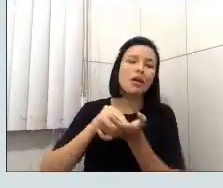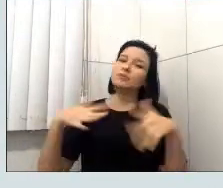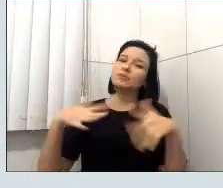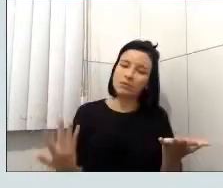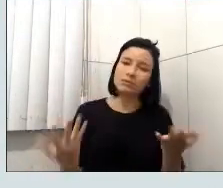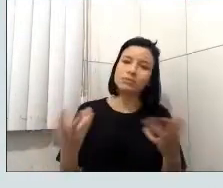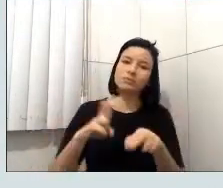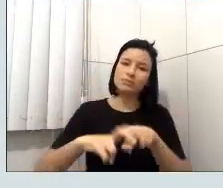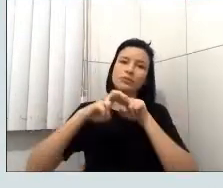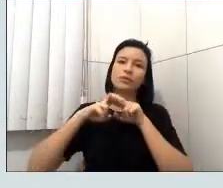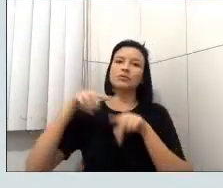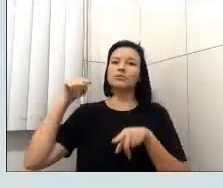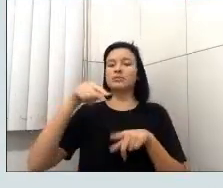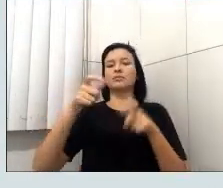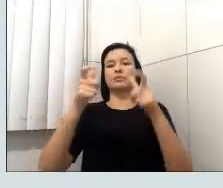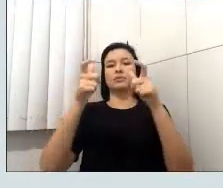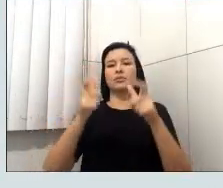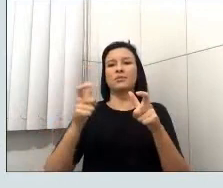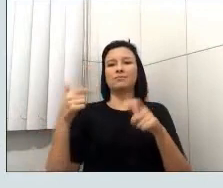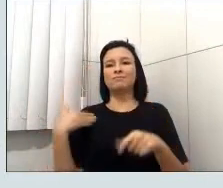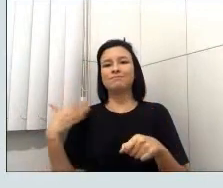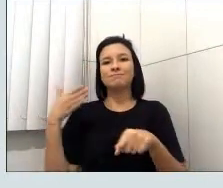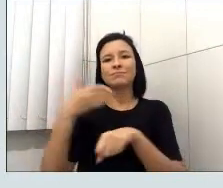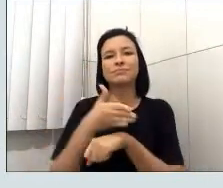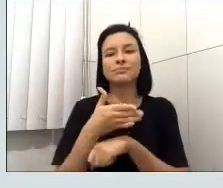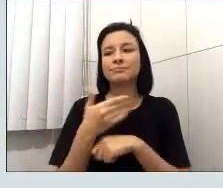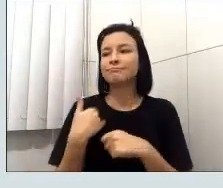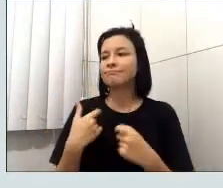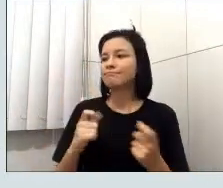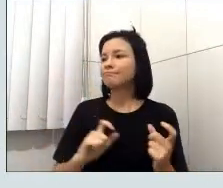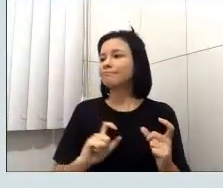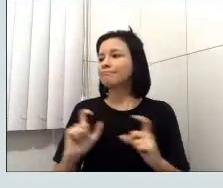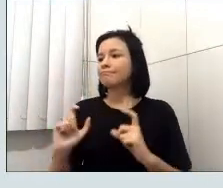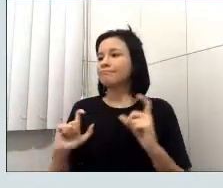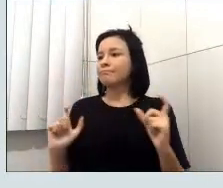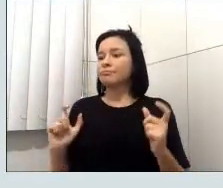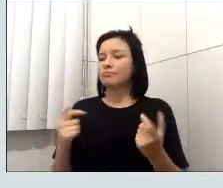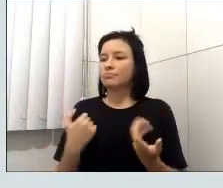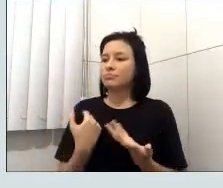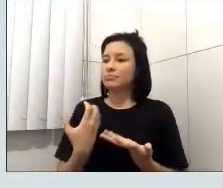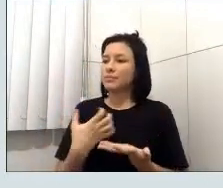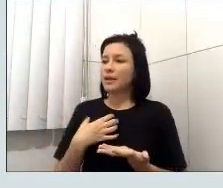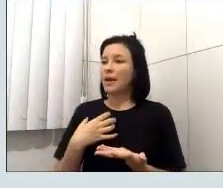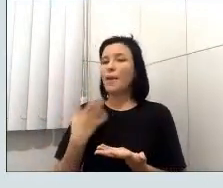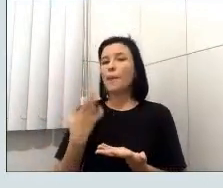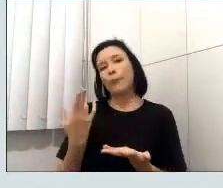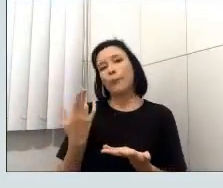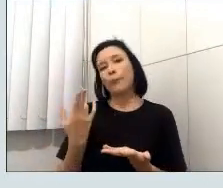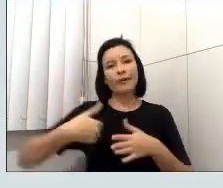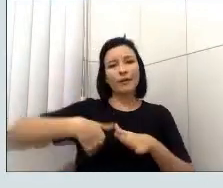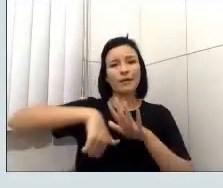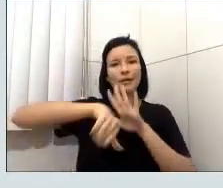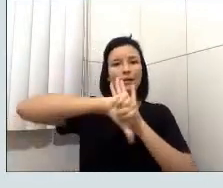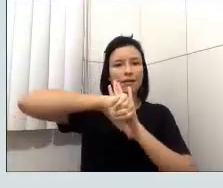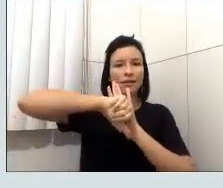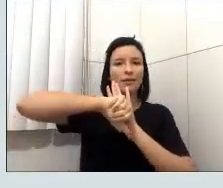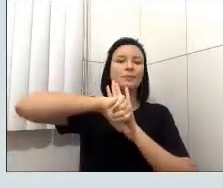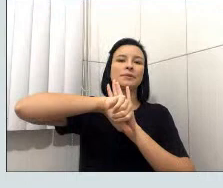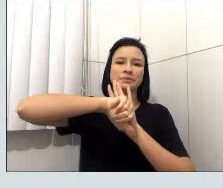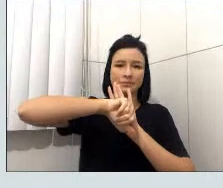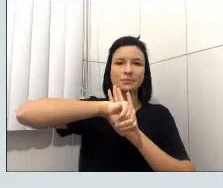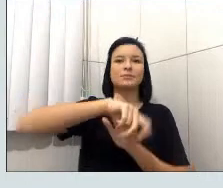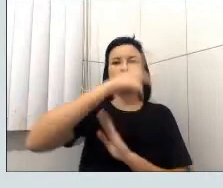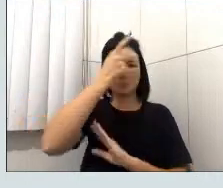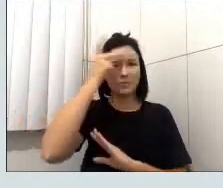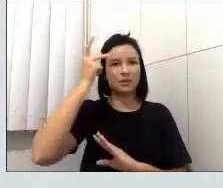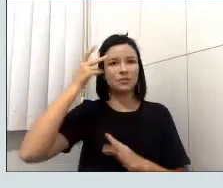um desses sítios, chega até a ter... um crime, né, que chegou a ser cometido. Uma pessoa